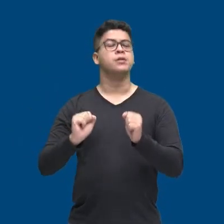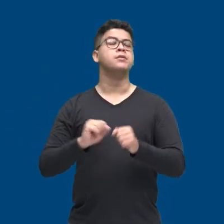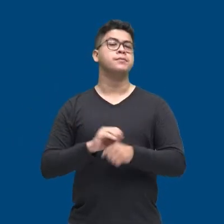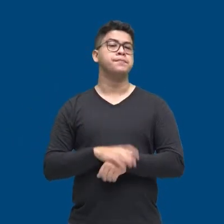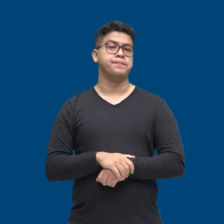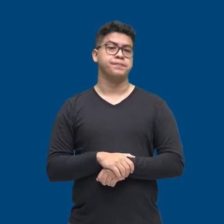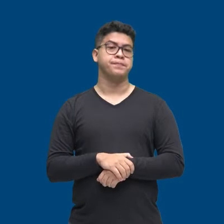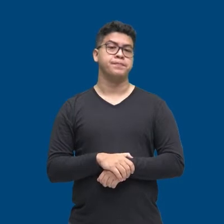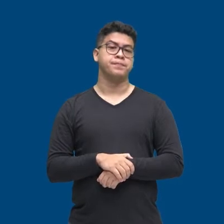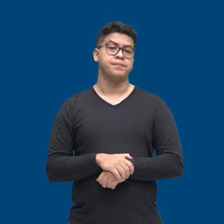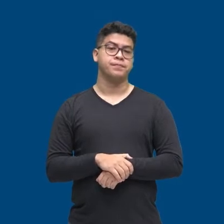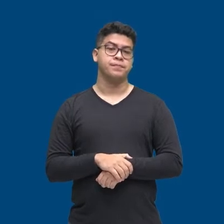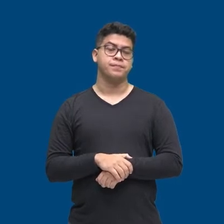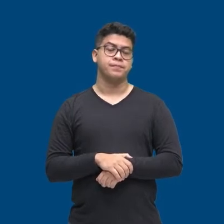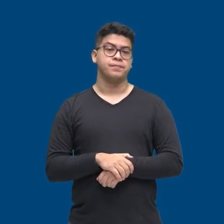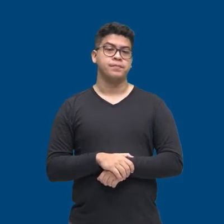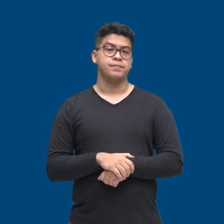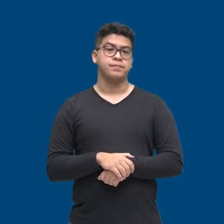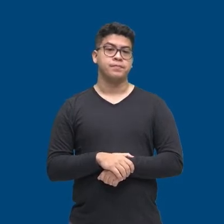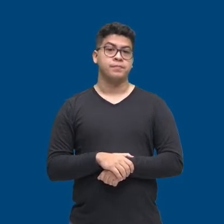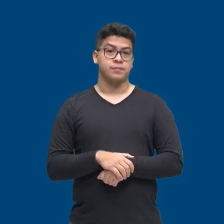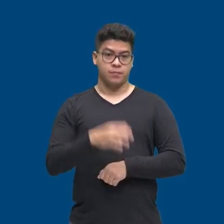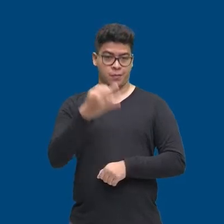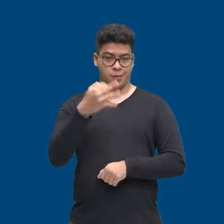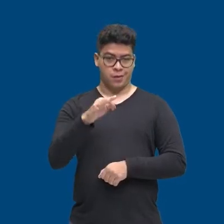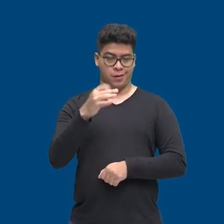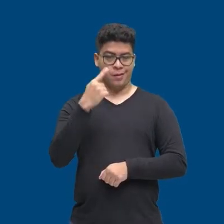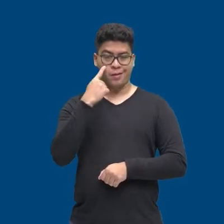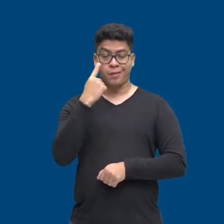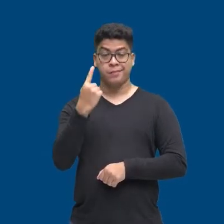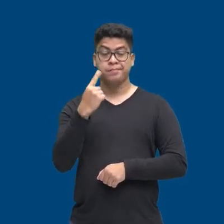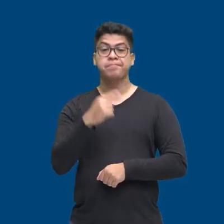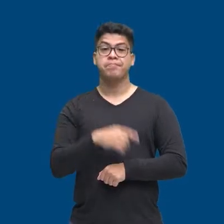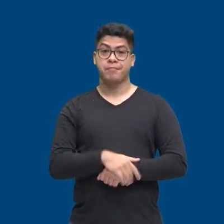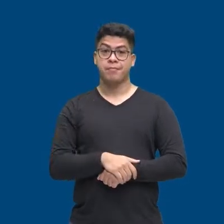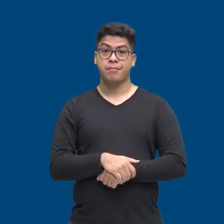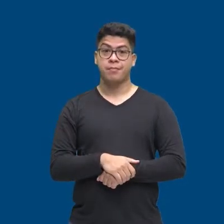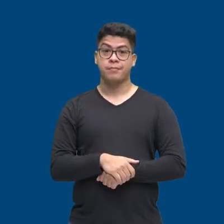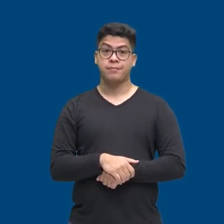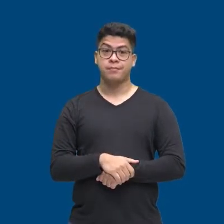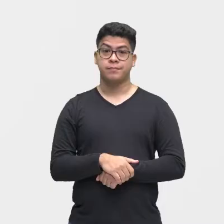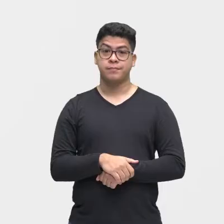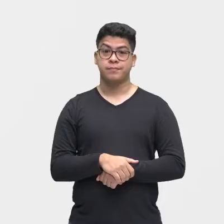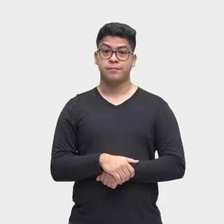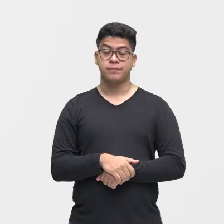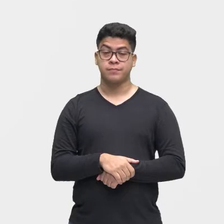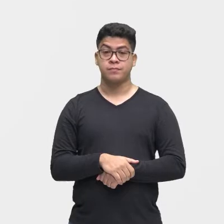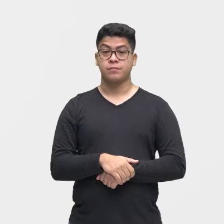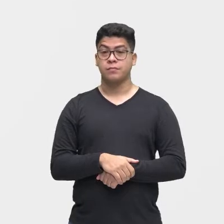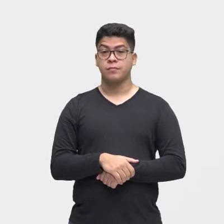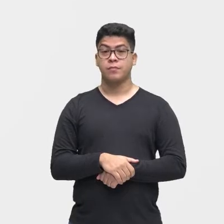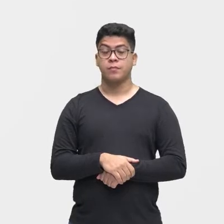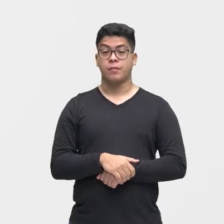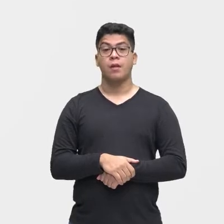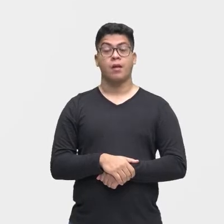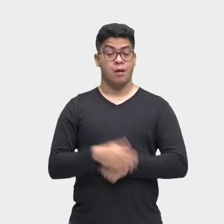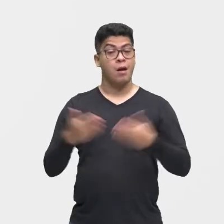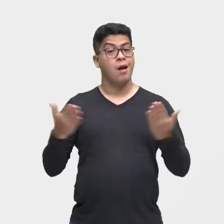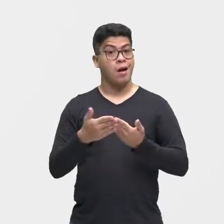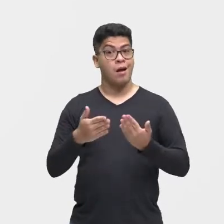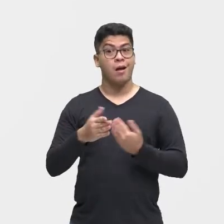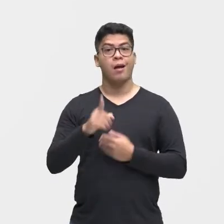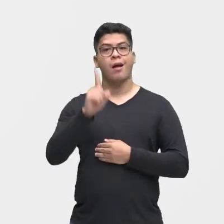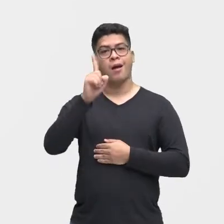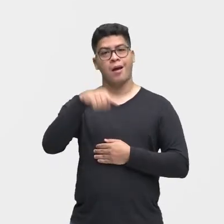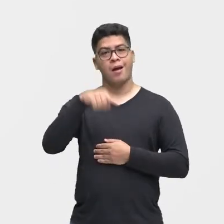mesma forma que esse movimento certo prosseguindo outra peça que nós temos é a